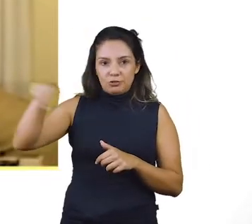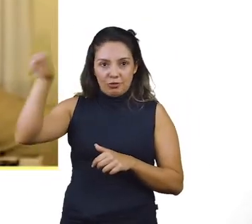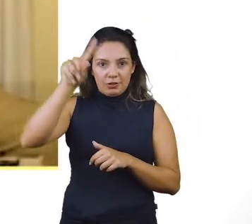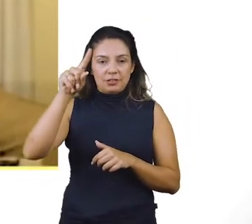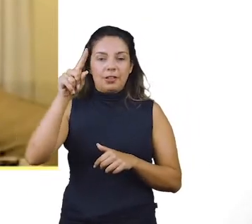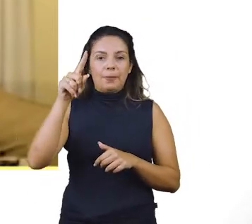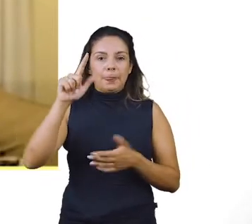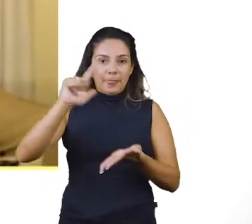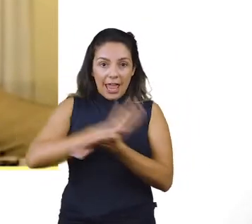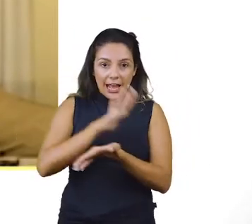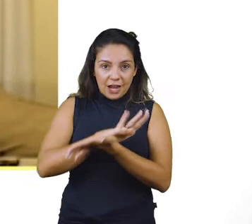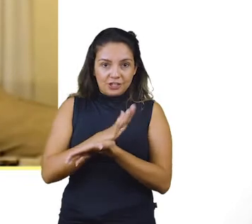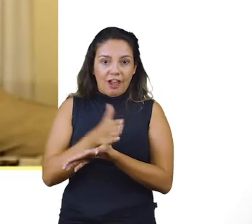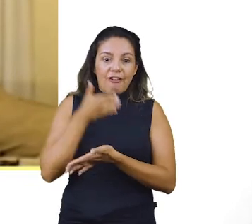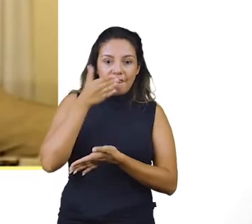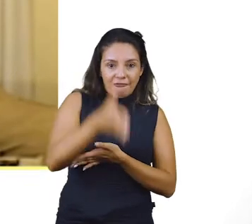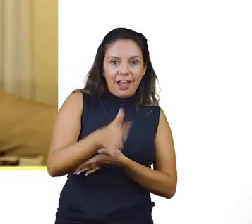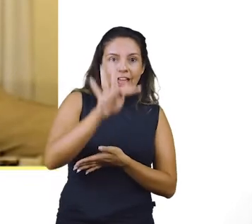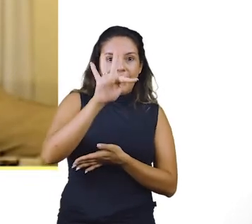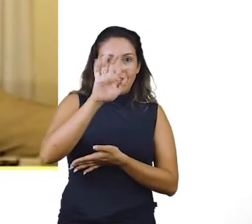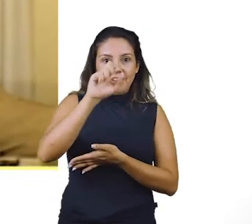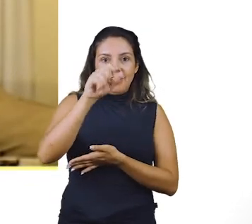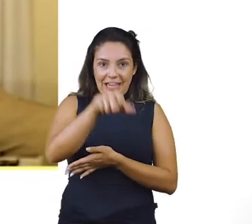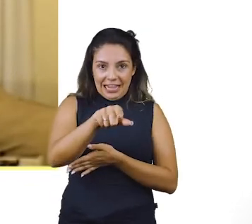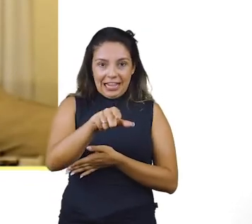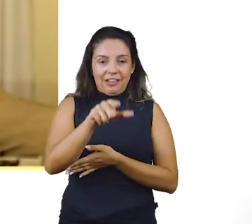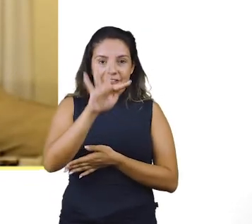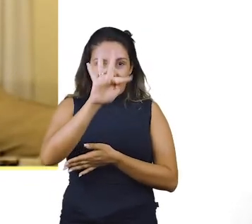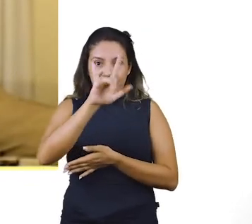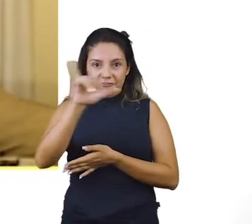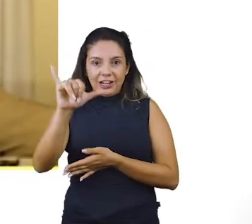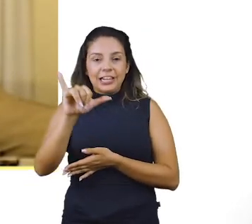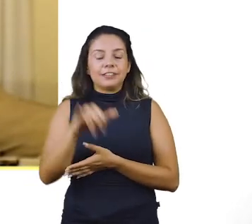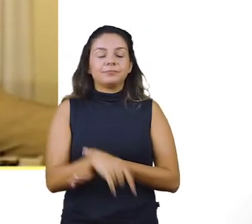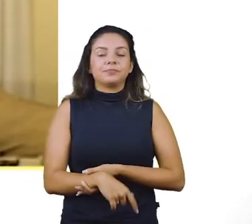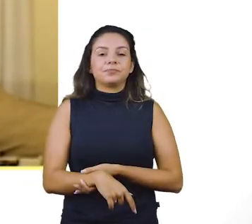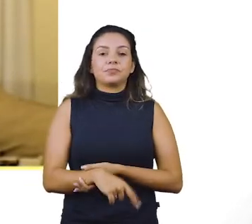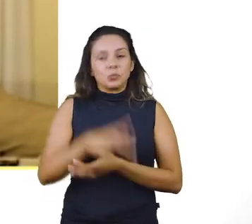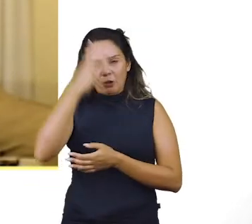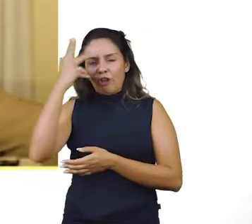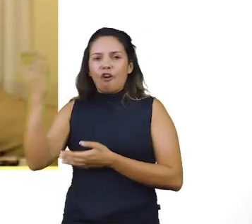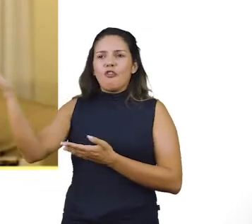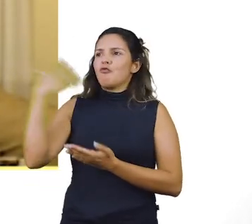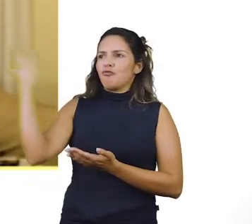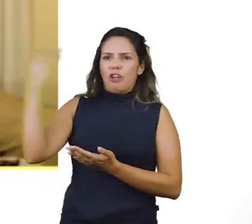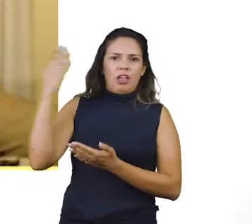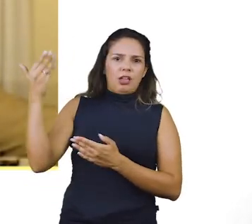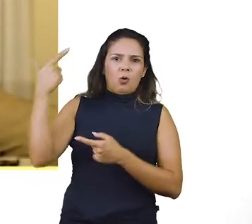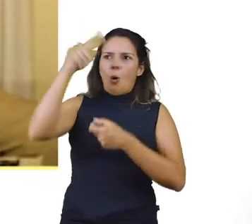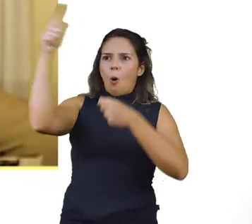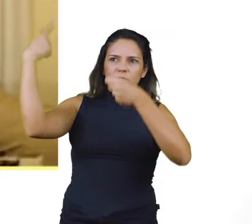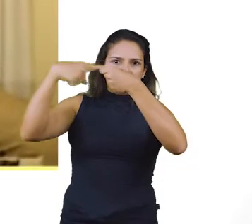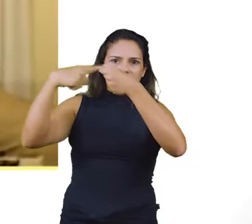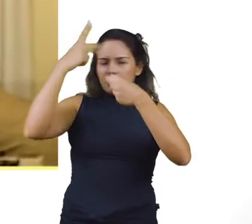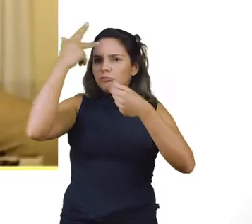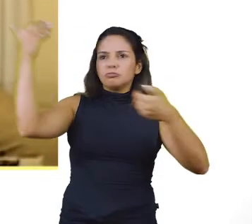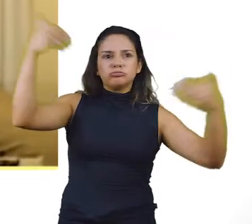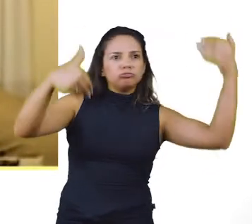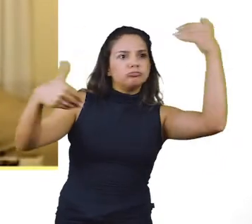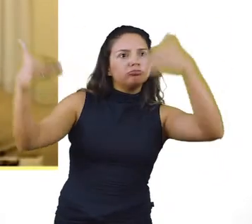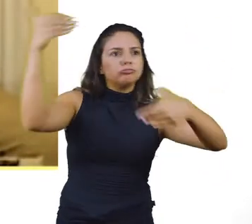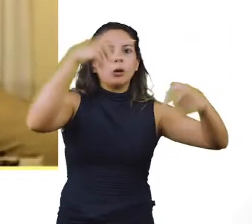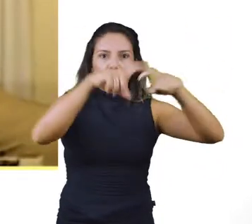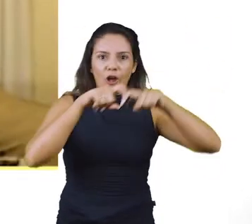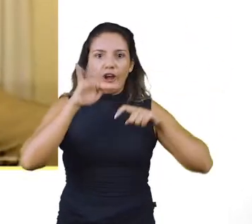vem, mas falando de um legado local. Muita gente de fora também vem, mas o legado local é esse. O pessoal tem um momento